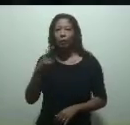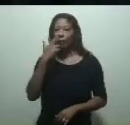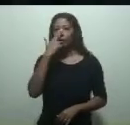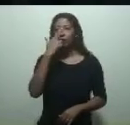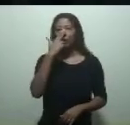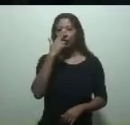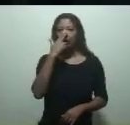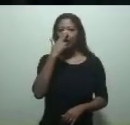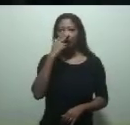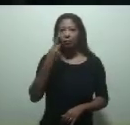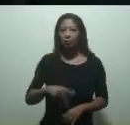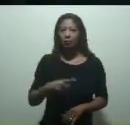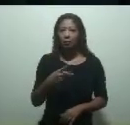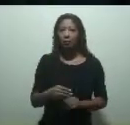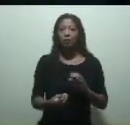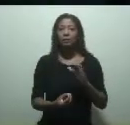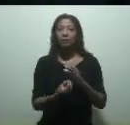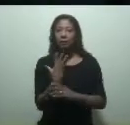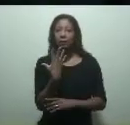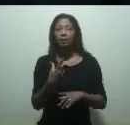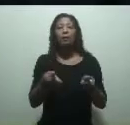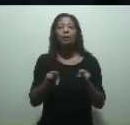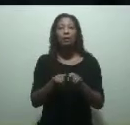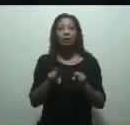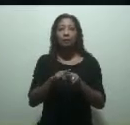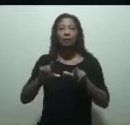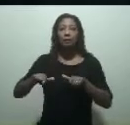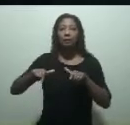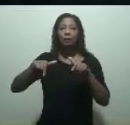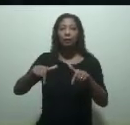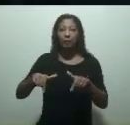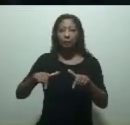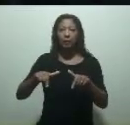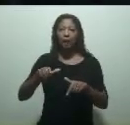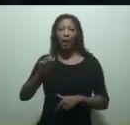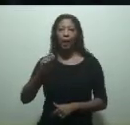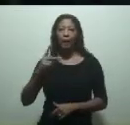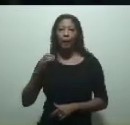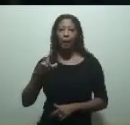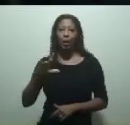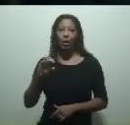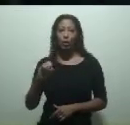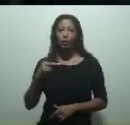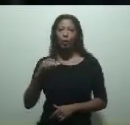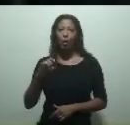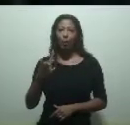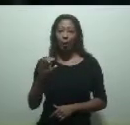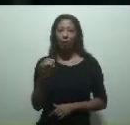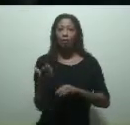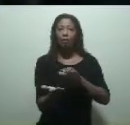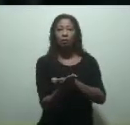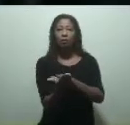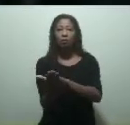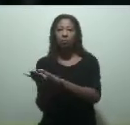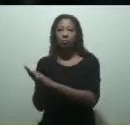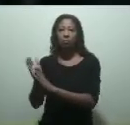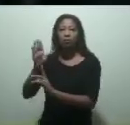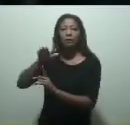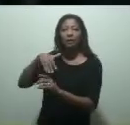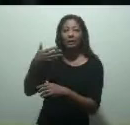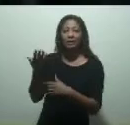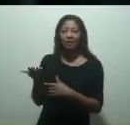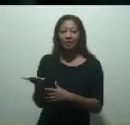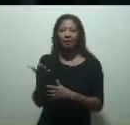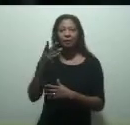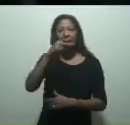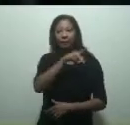Parnamirim, e cria-se a comenda Apóstolo Paulo para homenagear pastores do município, de autoria